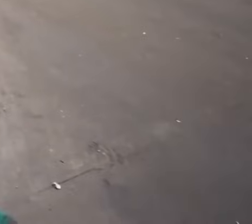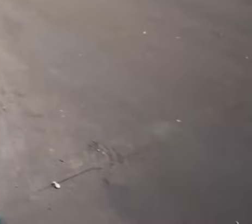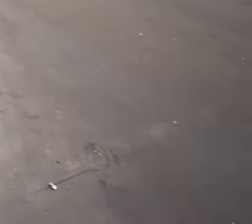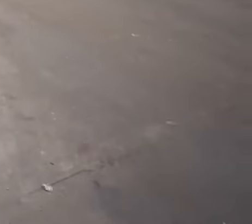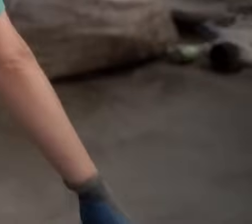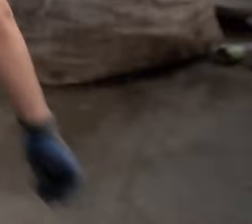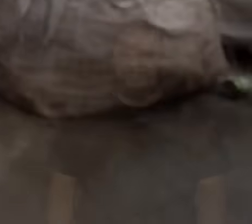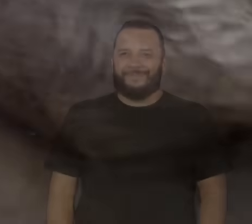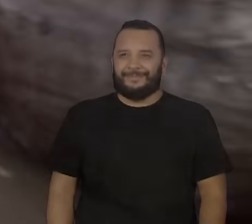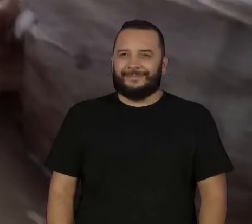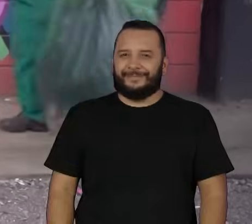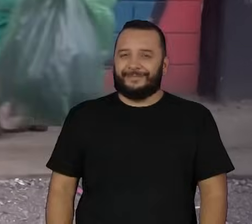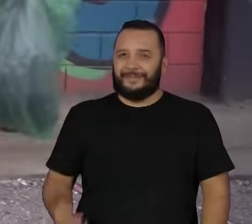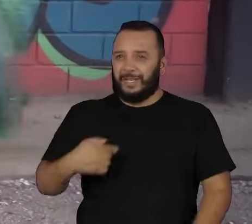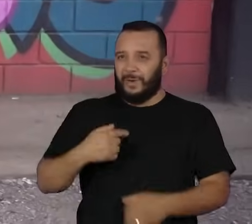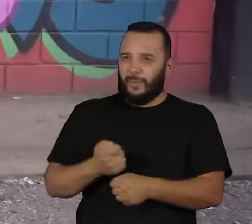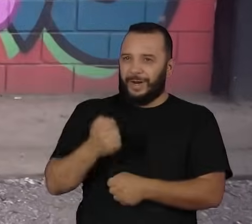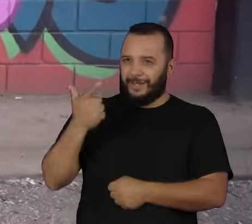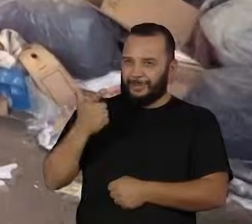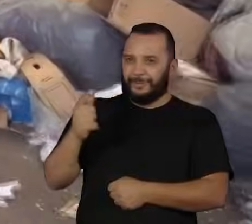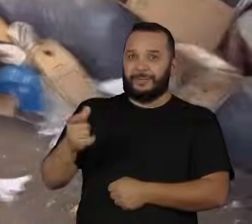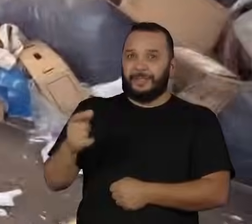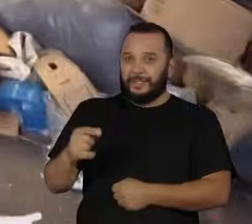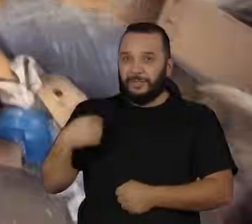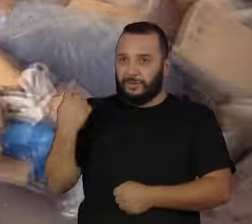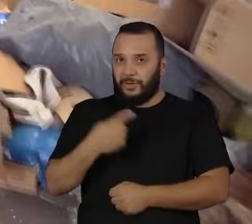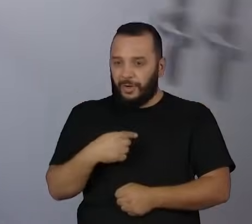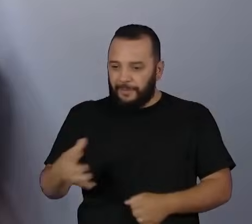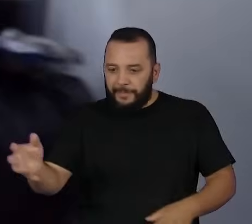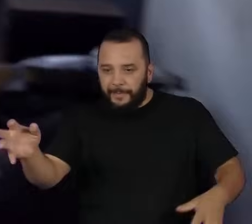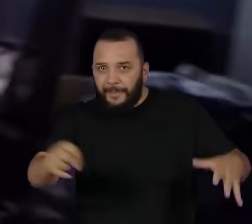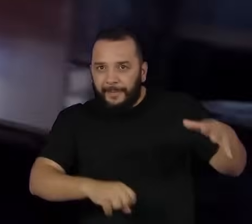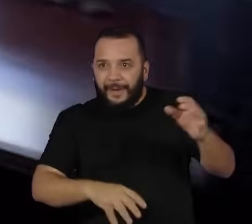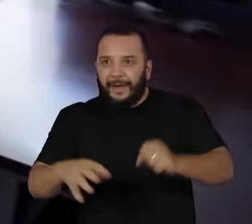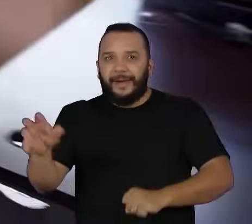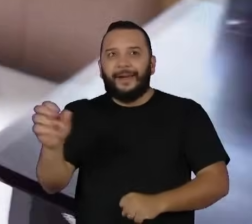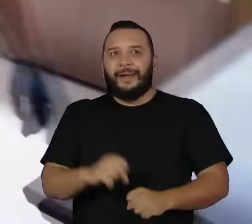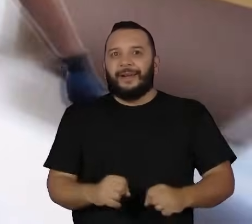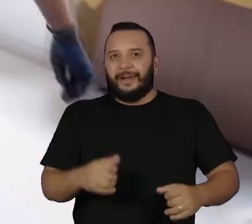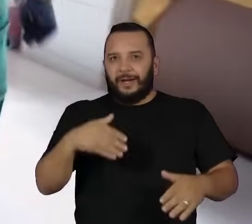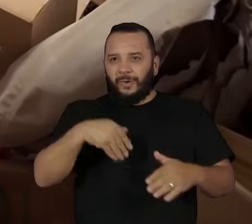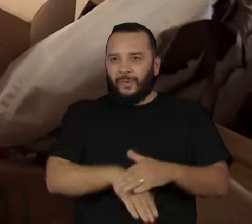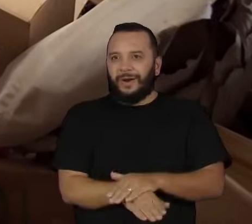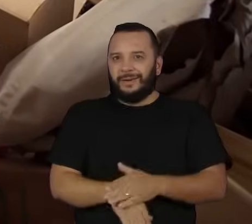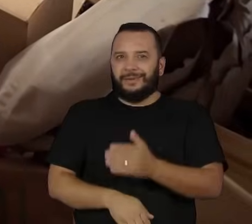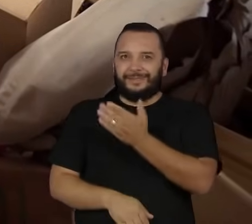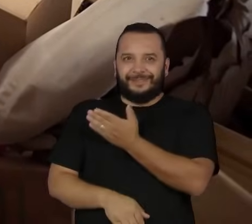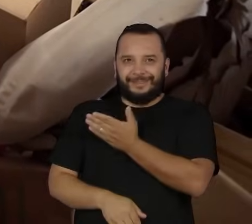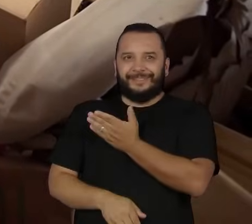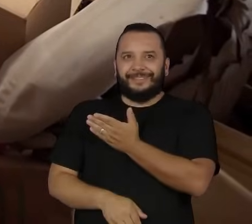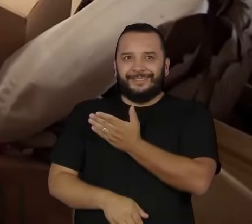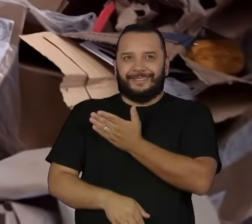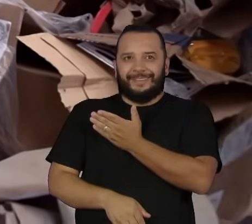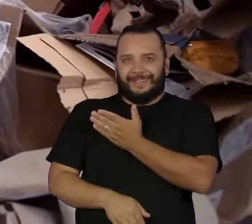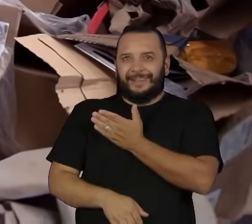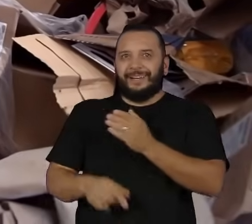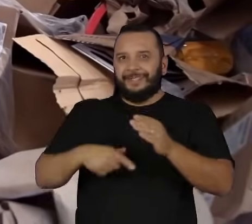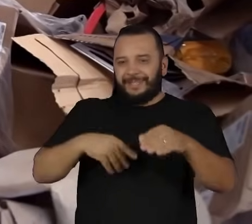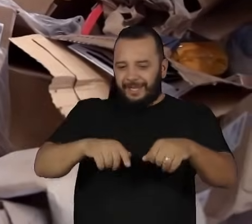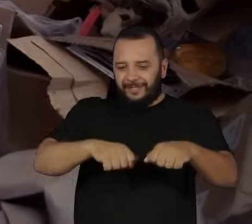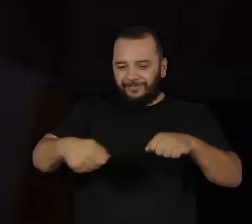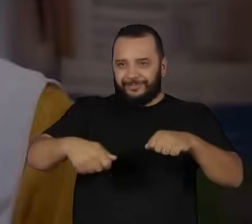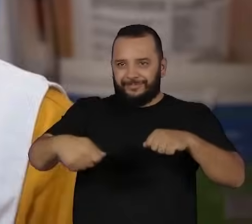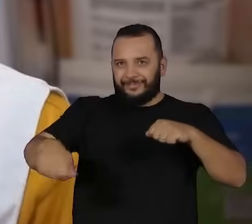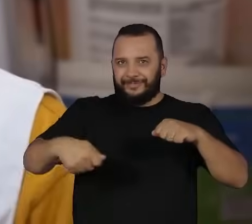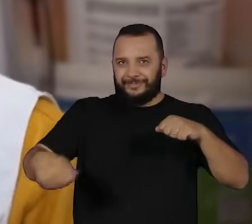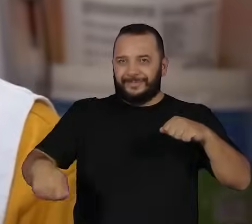Quando o guarda-chuva chega lá, passa pela esteira, as meninas pegam lá no final da esteira, coloca no saco, trago ali para onde vocês viram cortando,